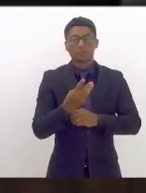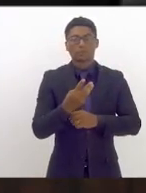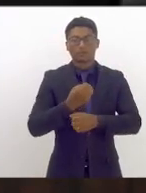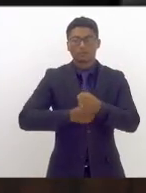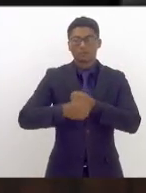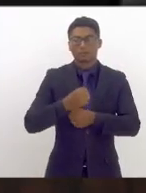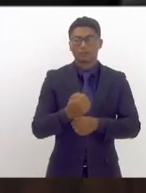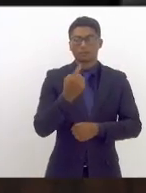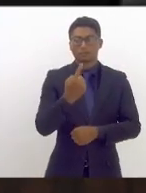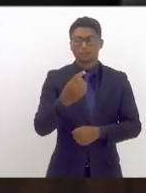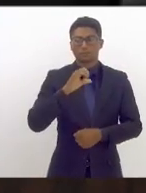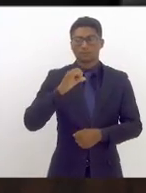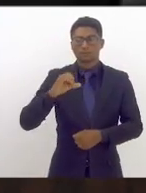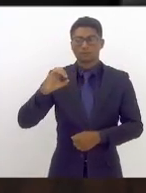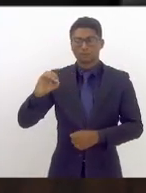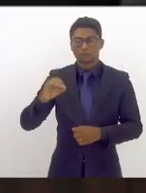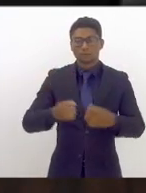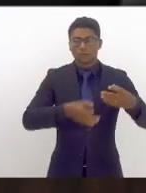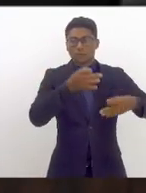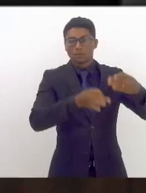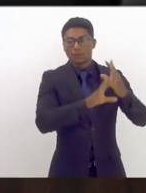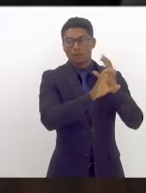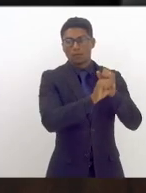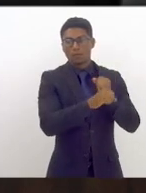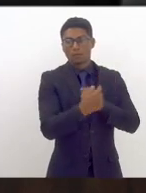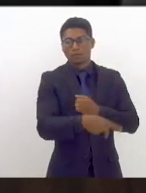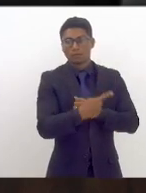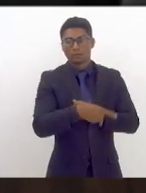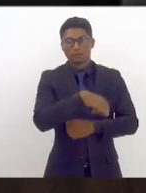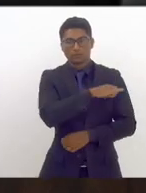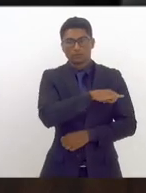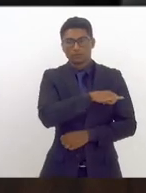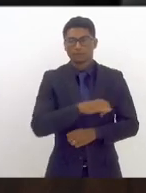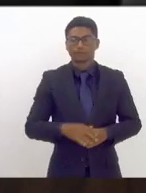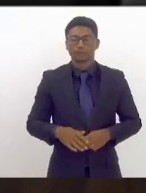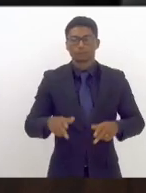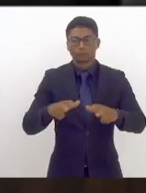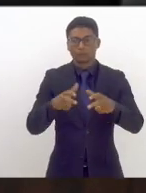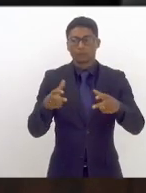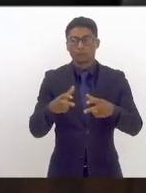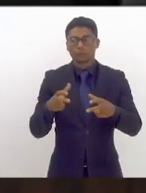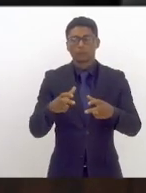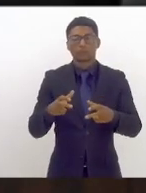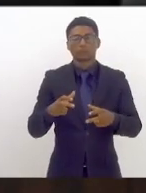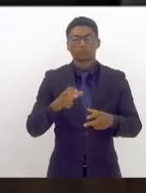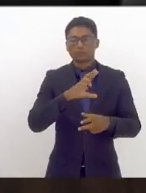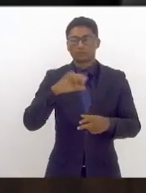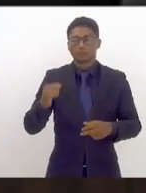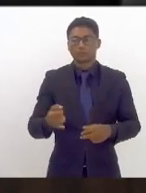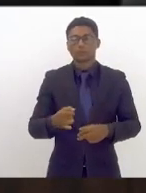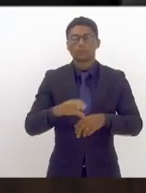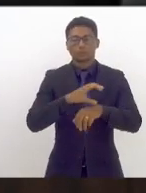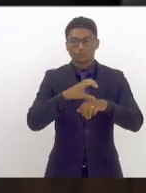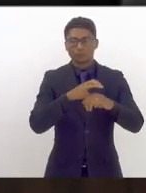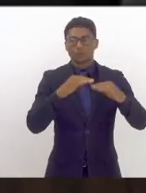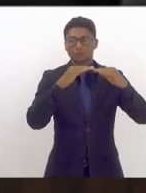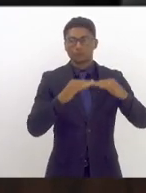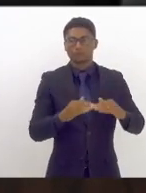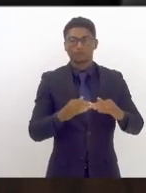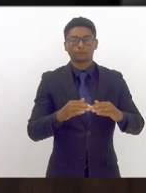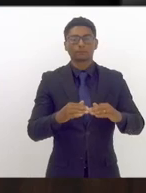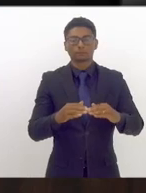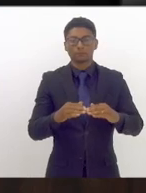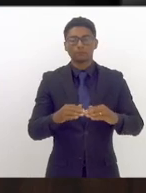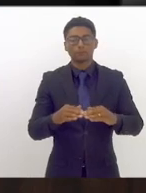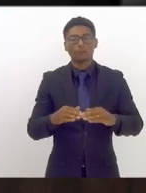do Tribunal de Contas do Estado do Rio de Janeiro e da outras providências pareceres a comissão de condição Justiça pela condicionalidade legislação condicional complementar e código